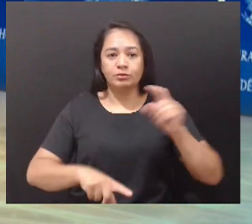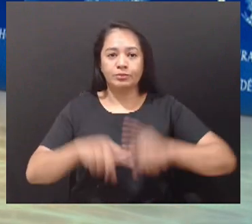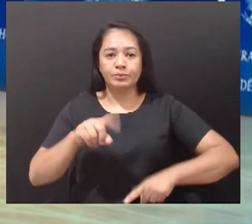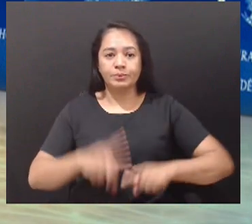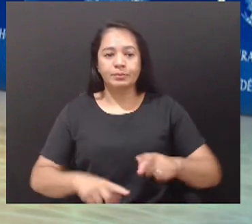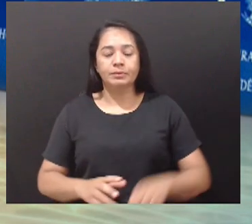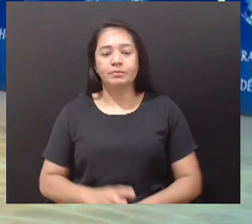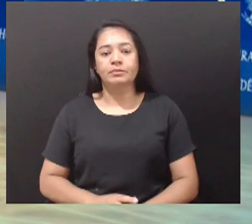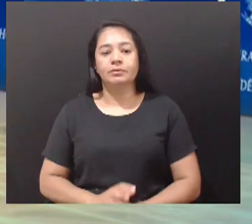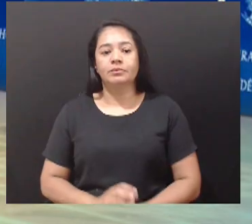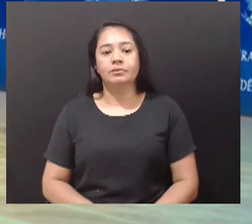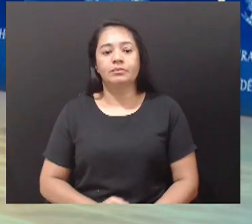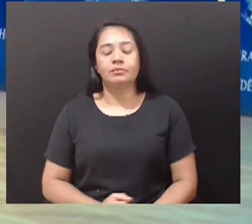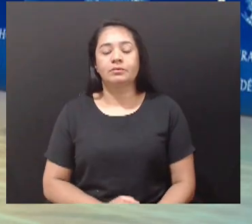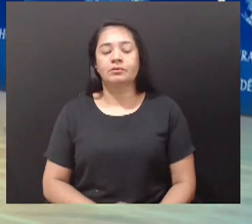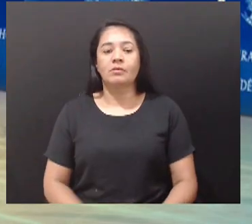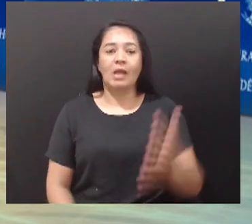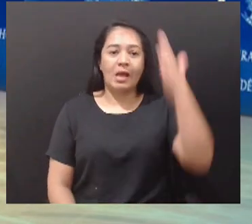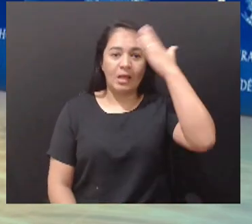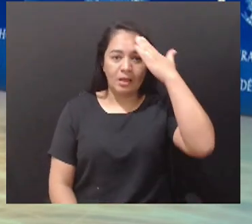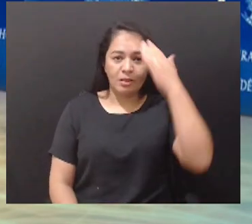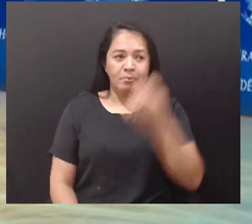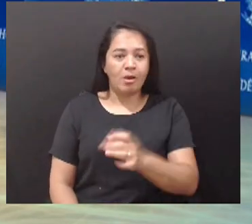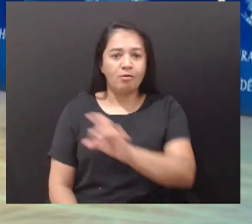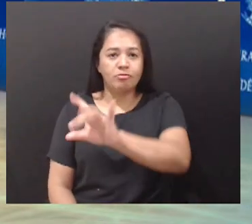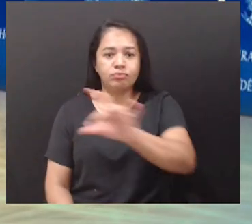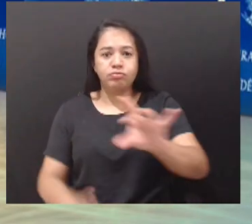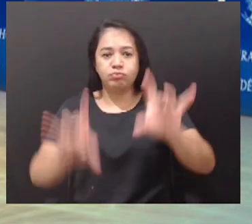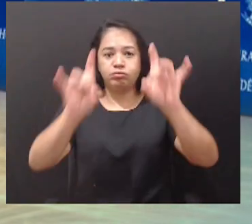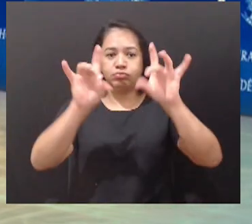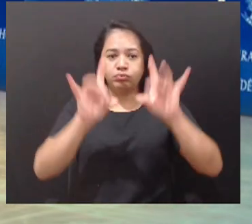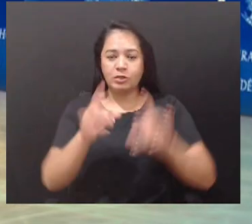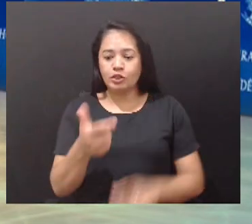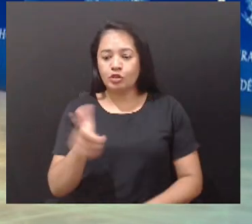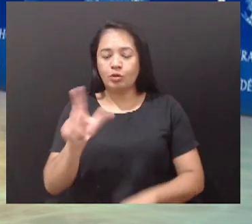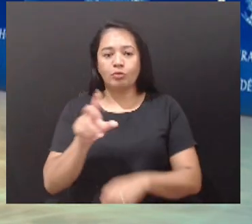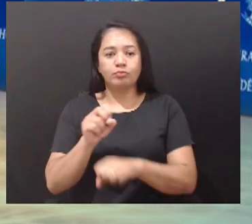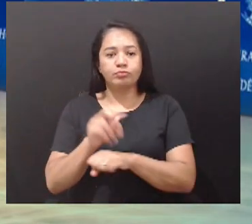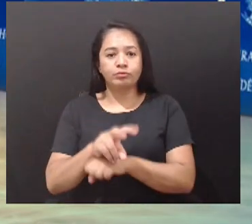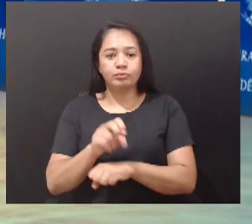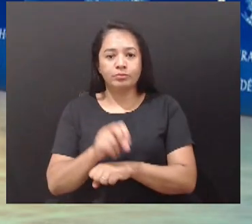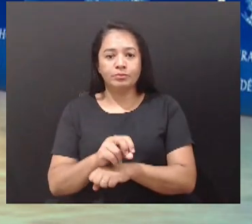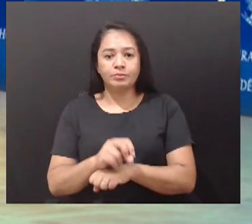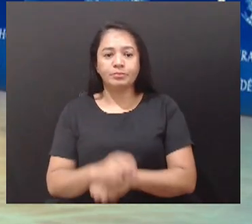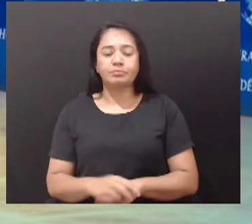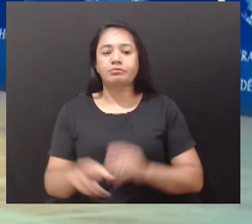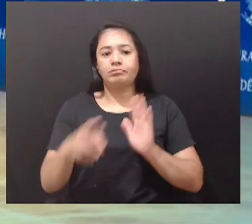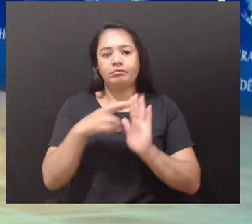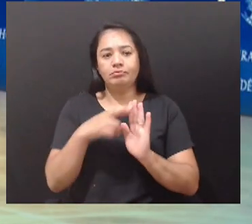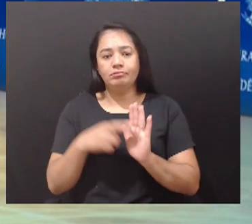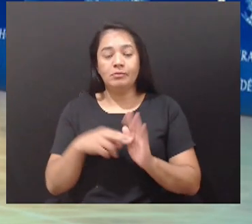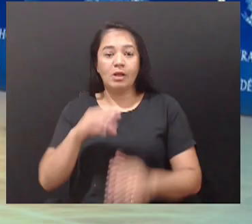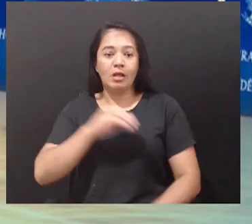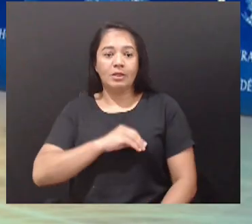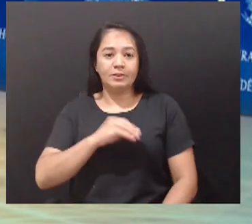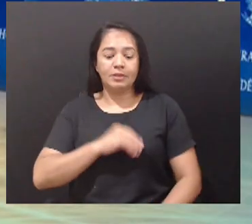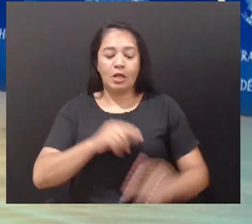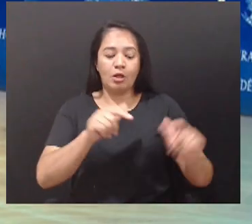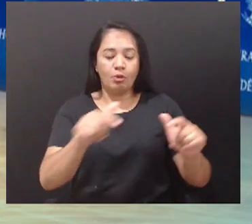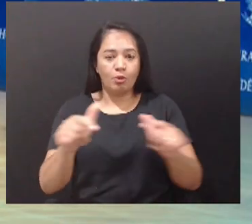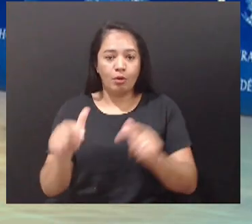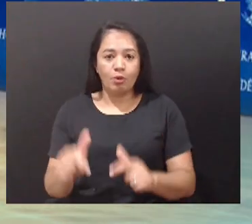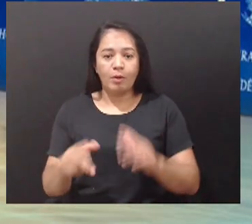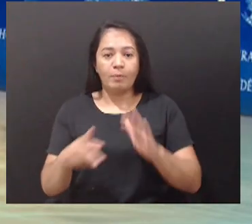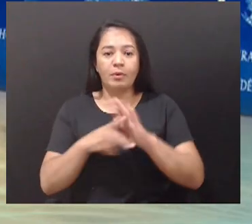Para saber os detalhes destas e outras vagas, como requisitos, salários e localização da empresa,